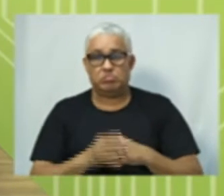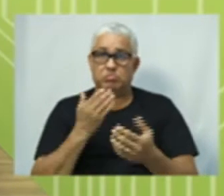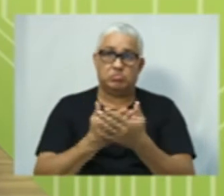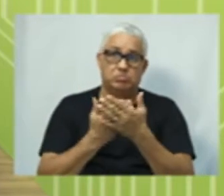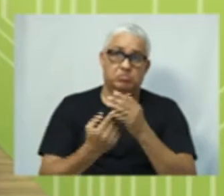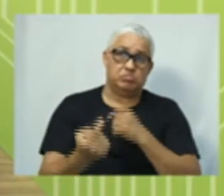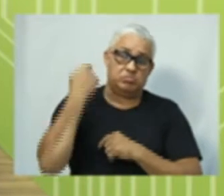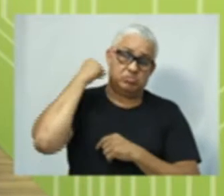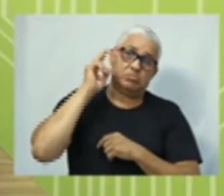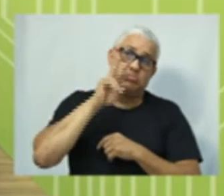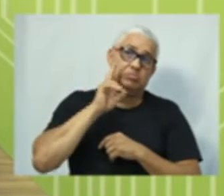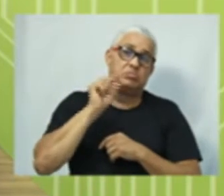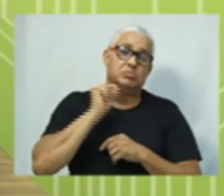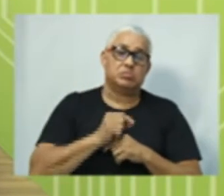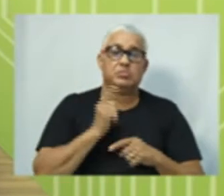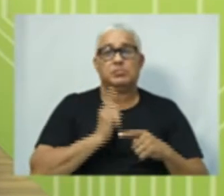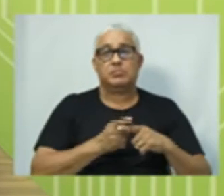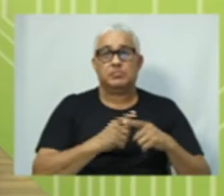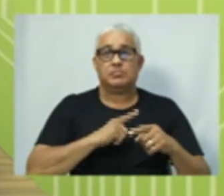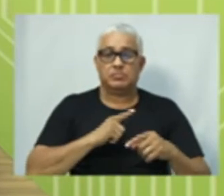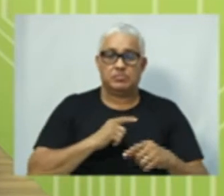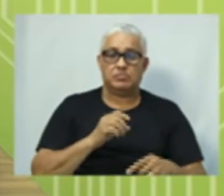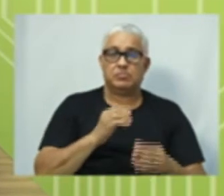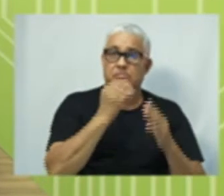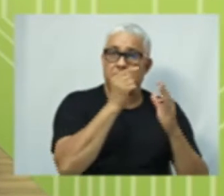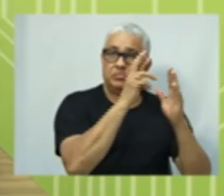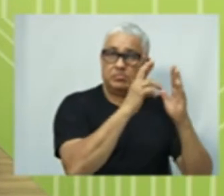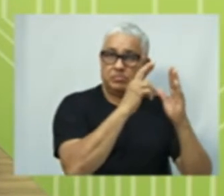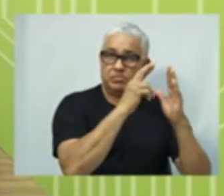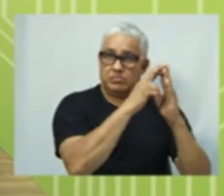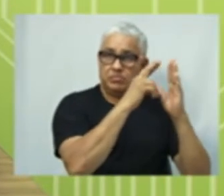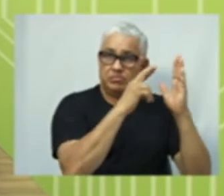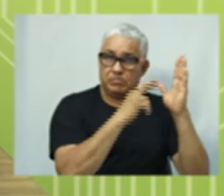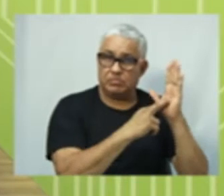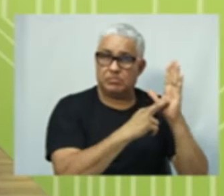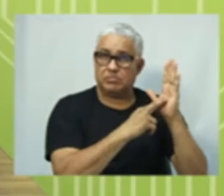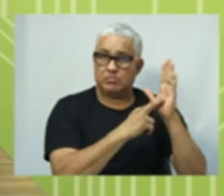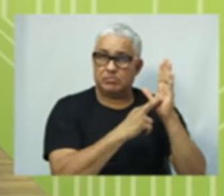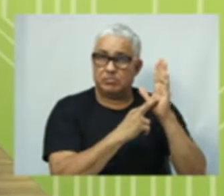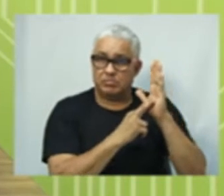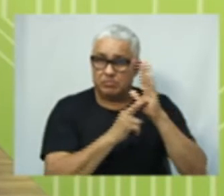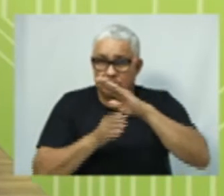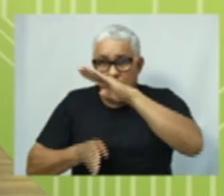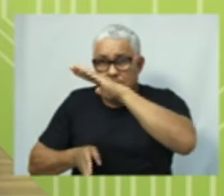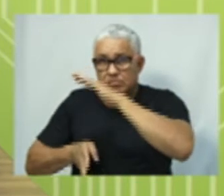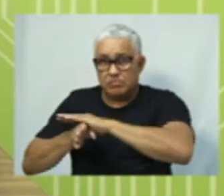passada? Porque existem critérios para entrar no Simples Nacional.